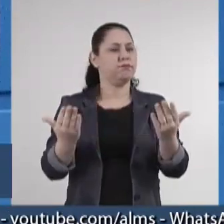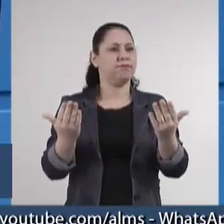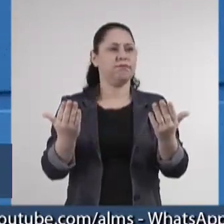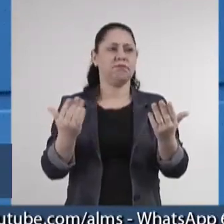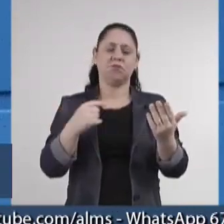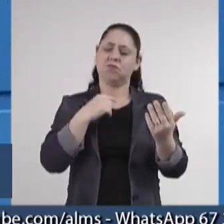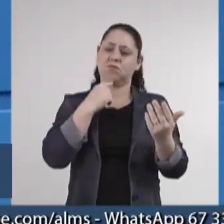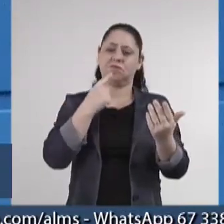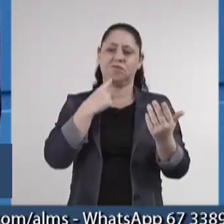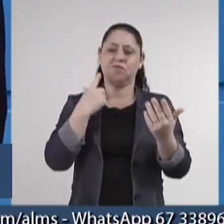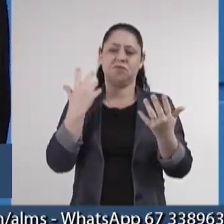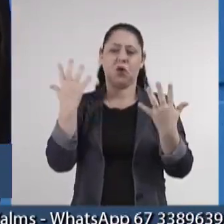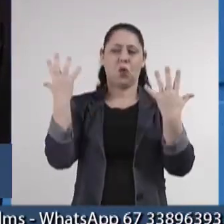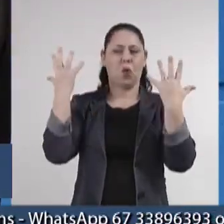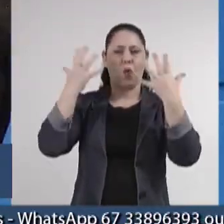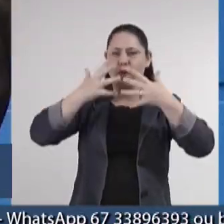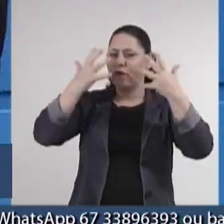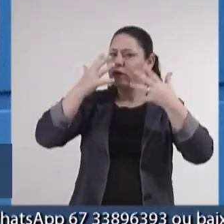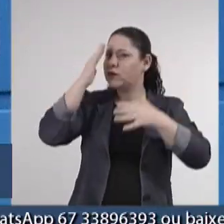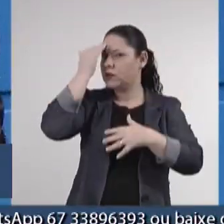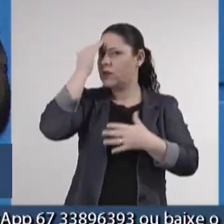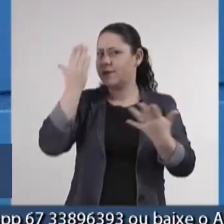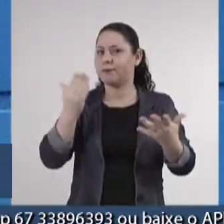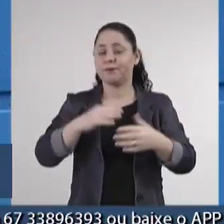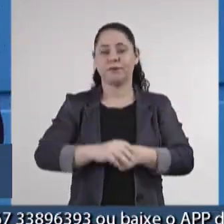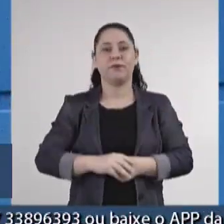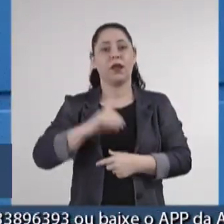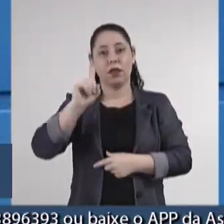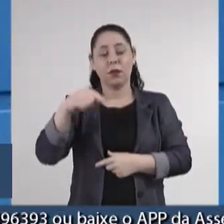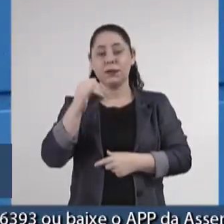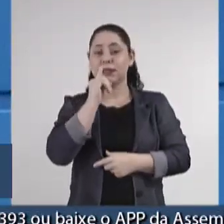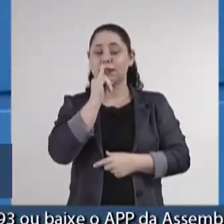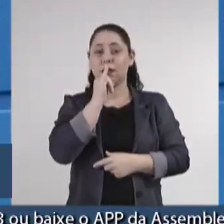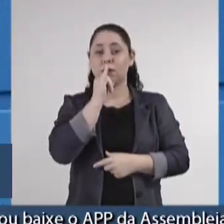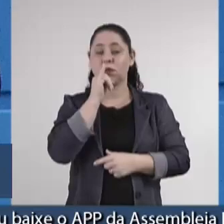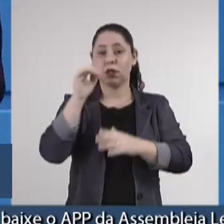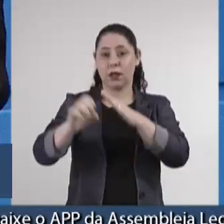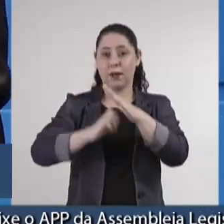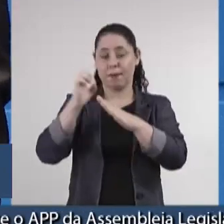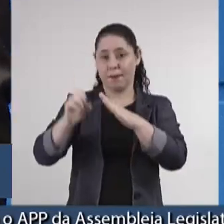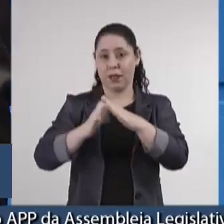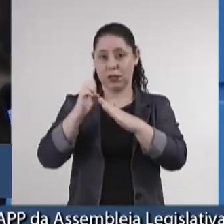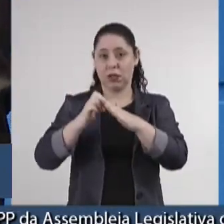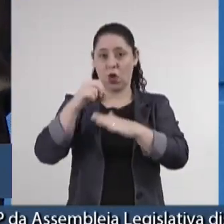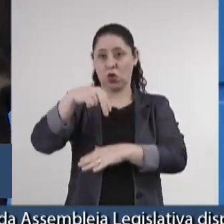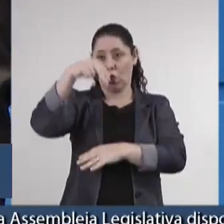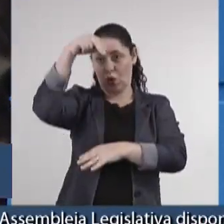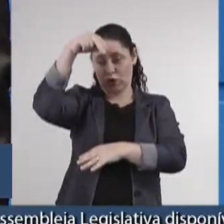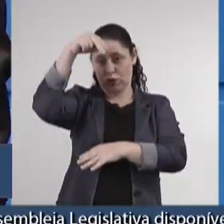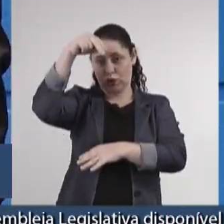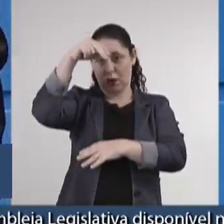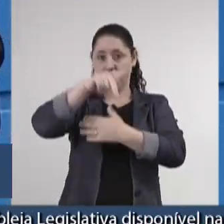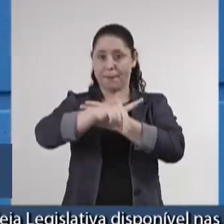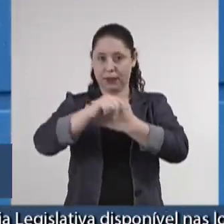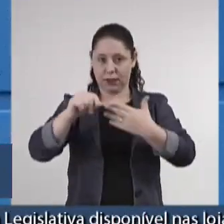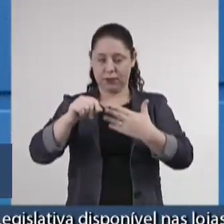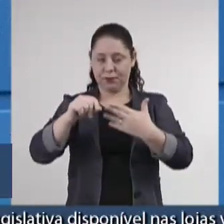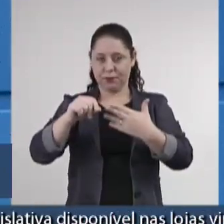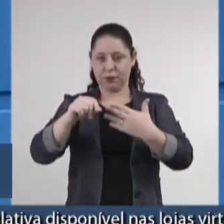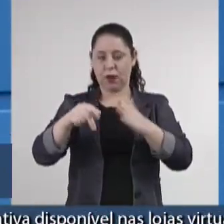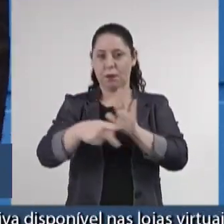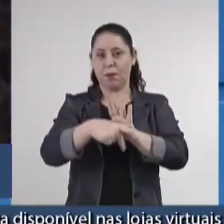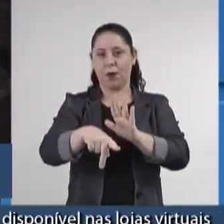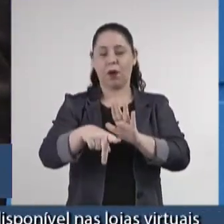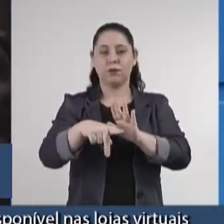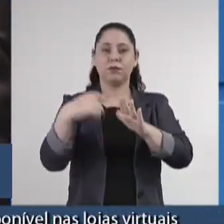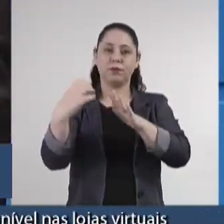bastante complicado a gente entender isso. Depois, se a empresa vencedora da Rota Norte, a Rota Pantanal,